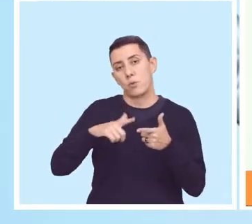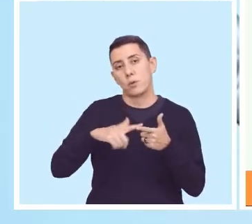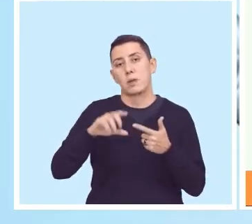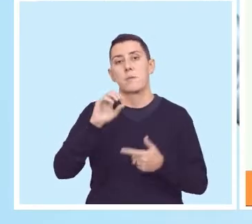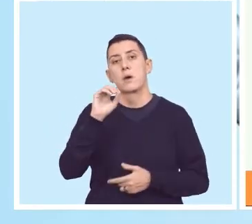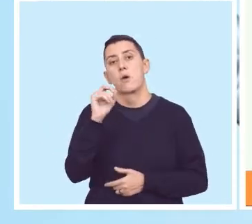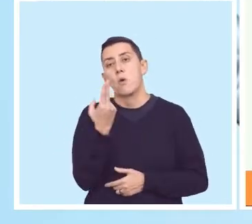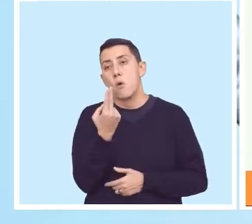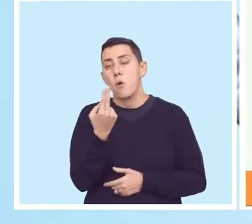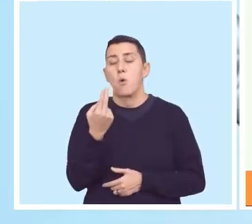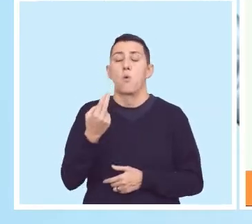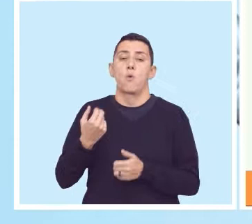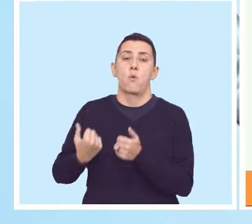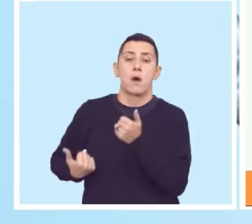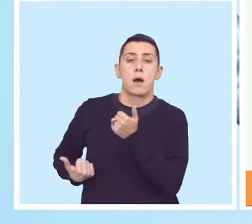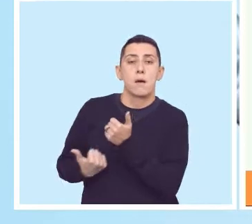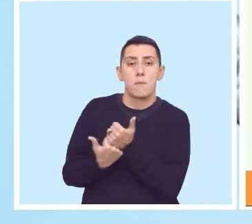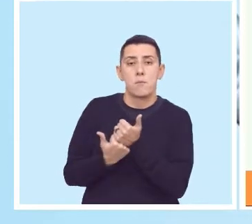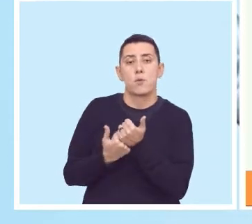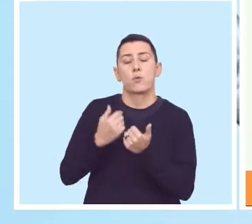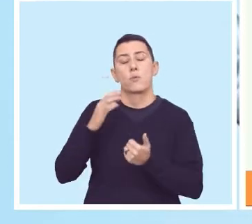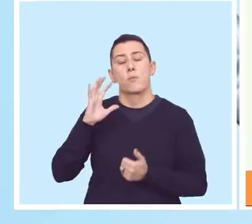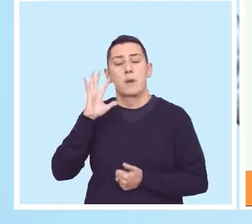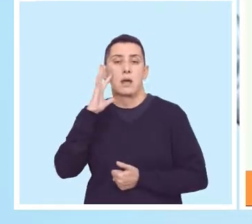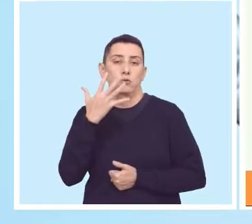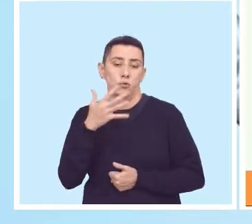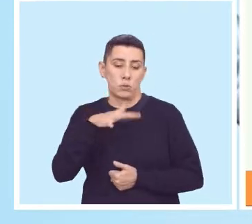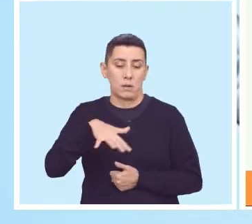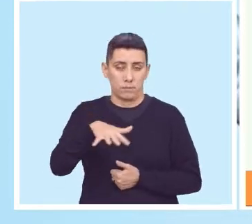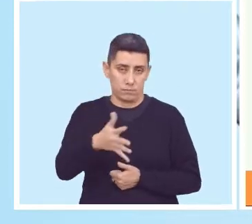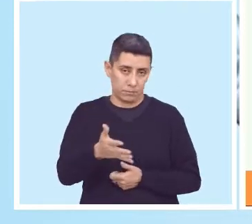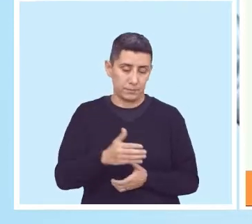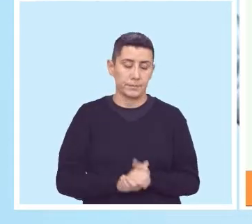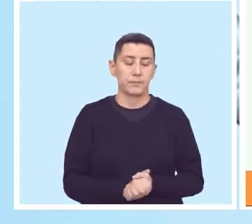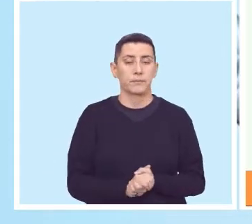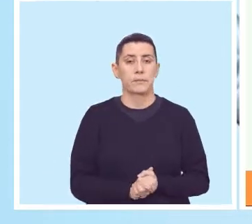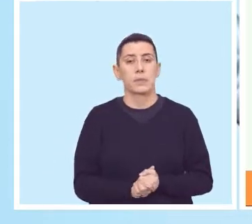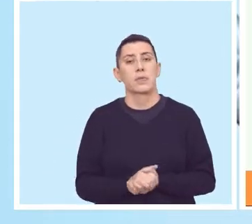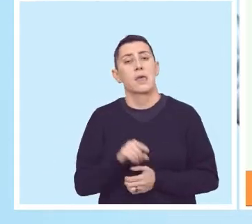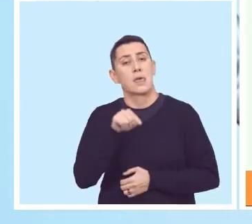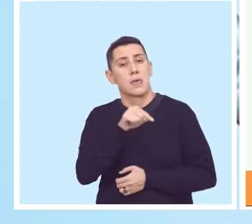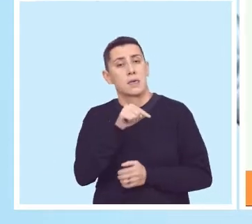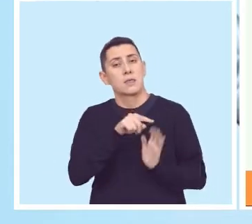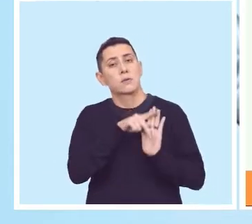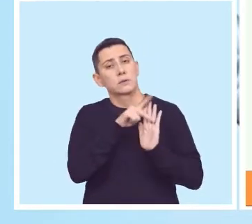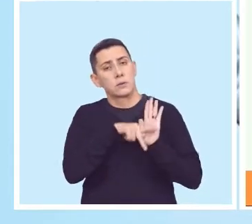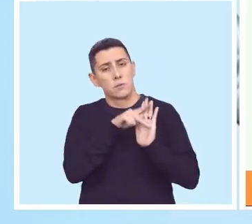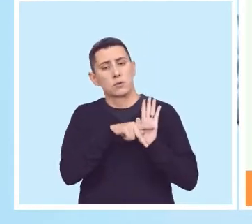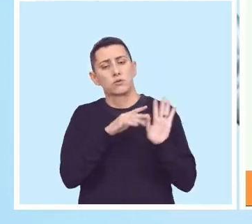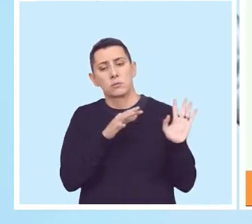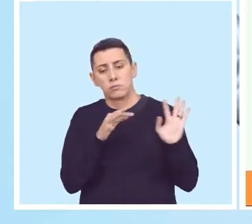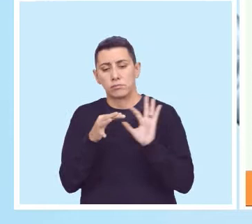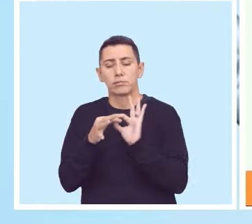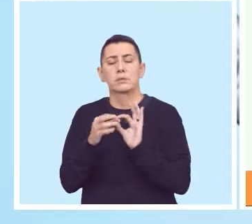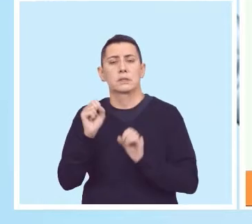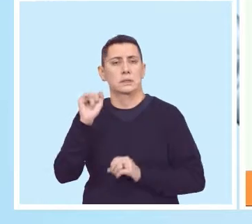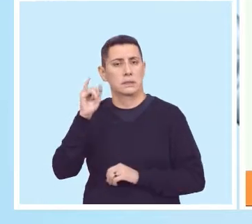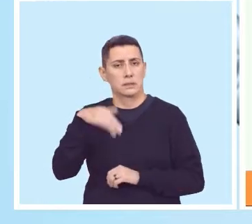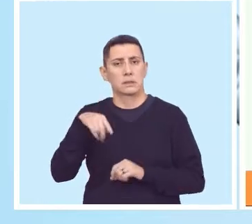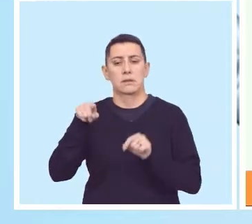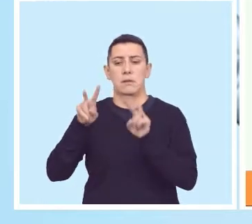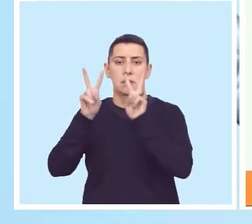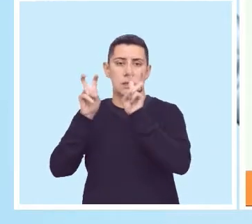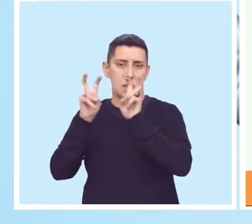auxílio para a sua resolução. Então, esse nosso projeto ele também está bastante aderente, né, com esse tema